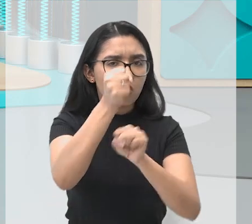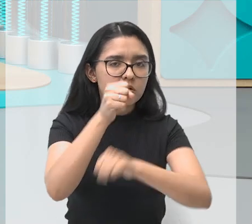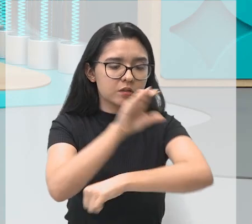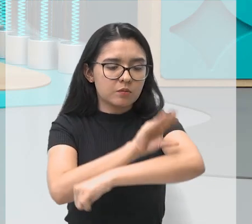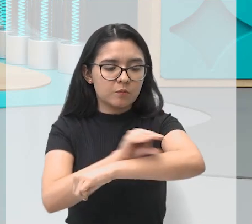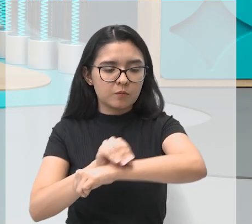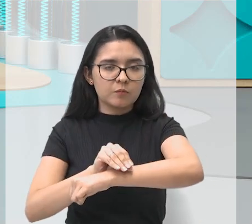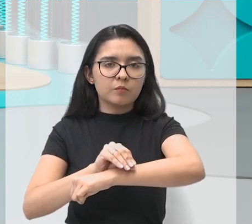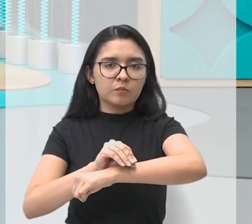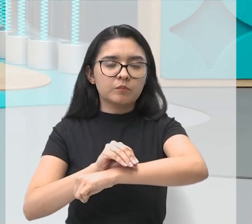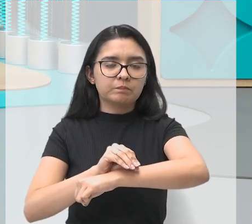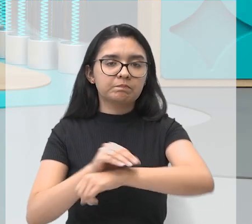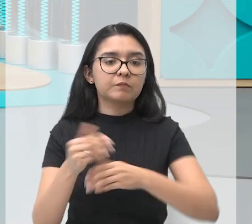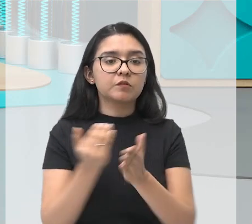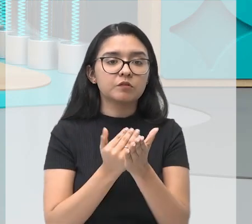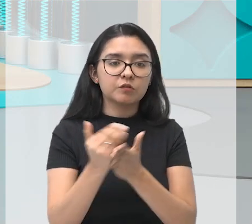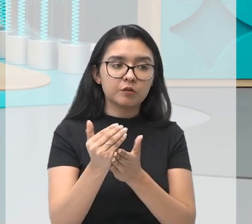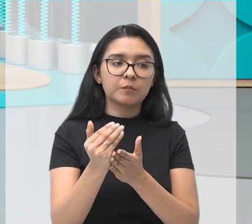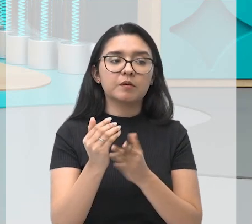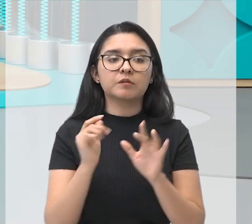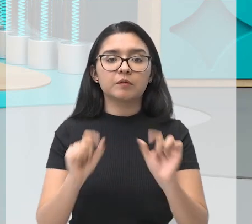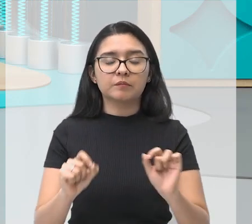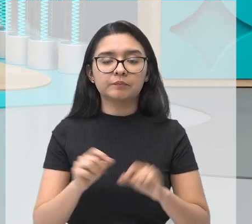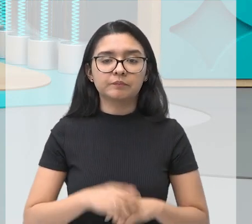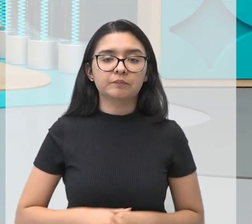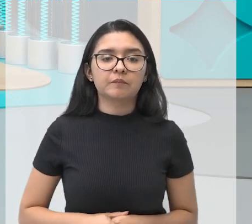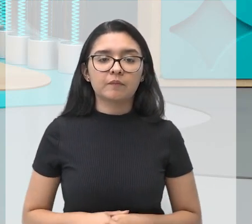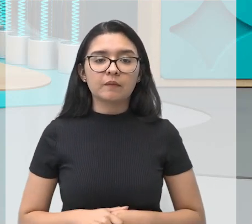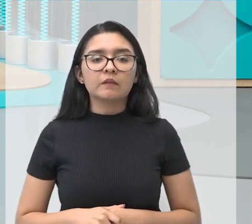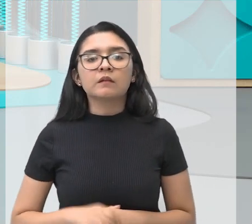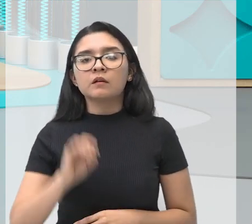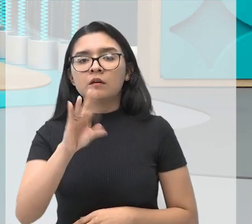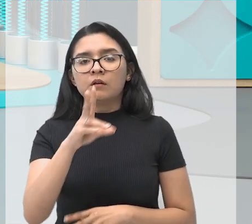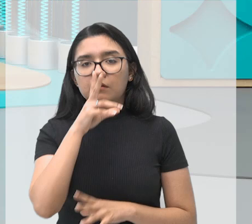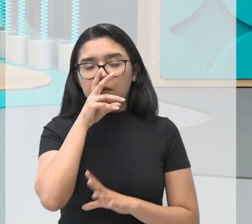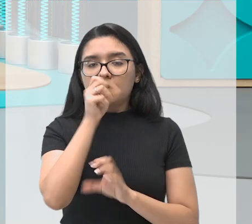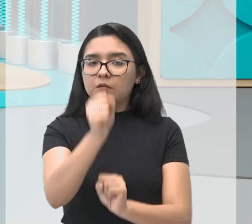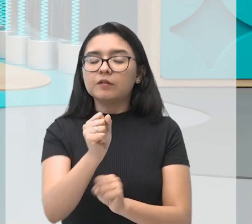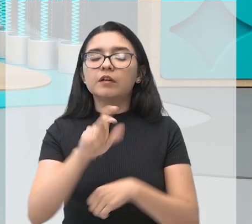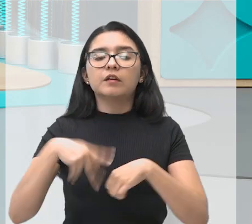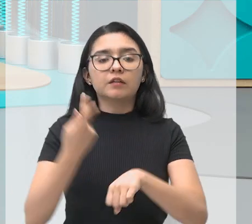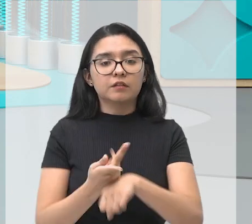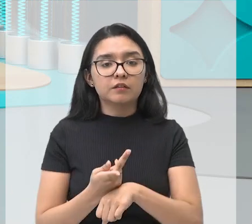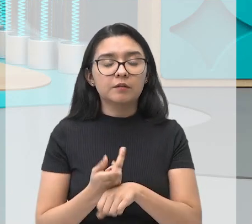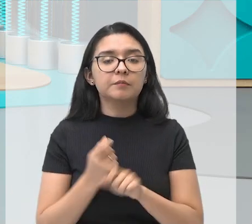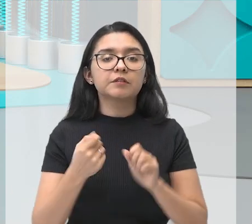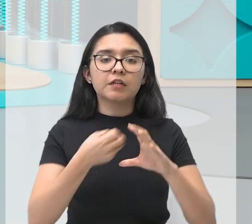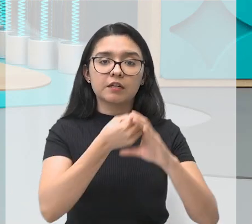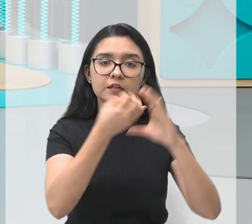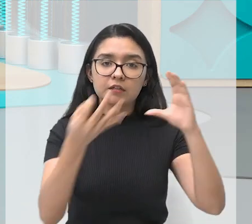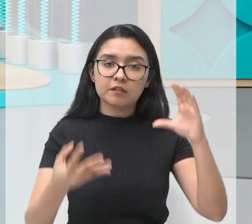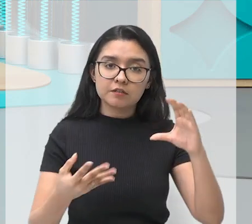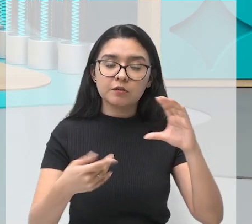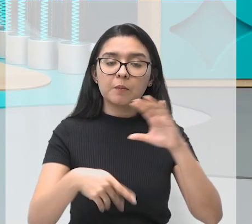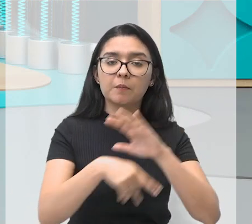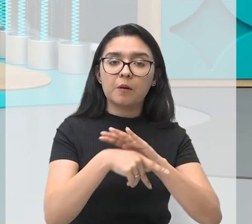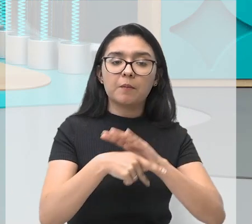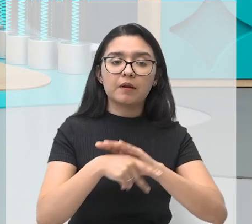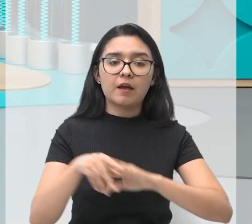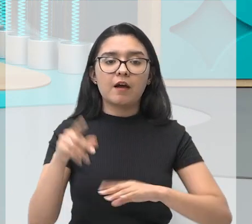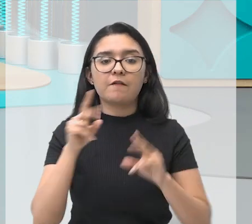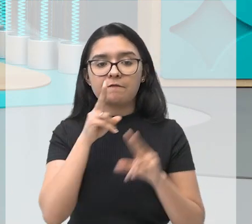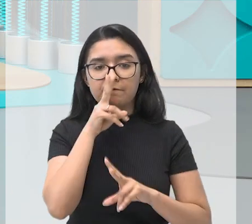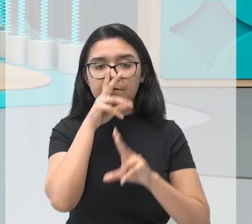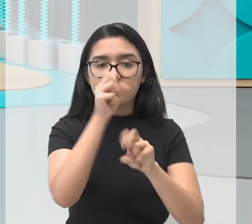gente começa explorando somente força, para depois adentrarmos aí nessa característica da força